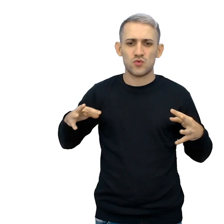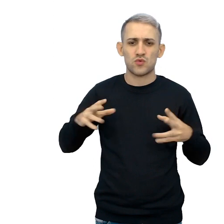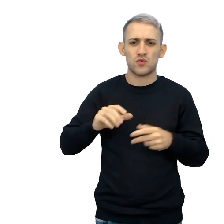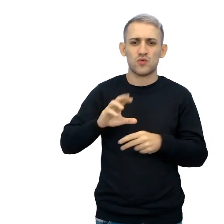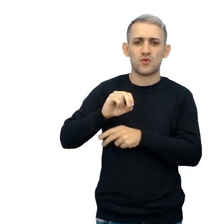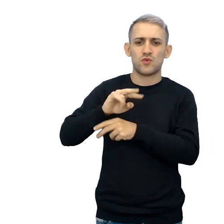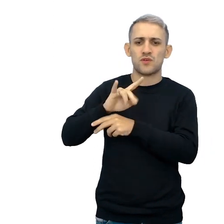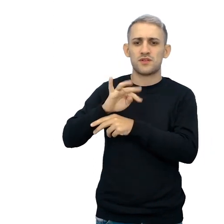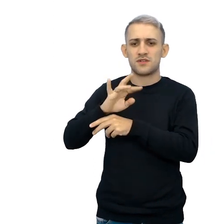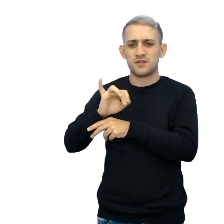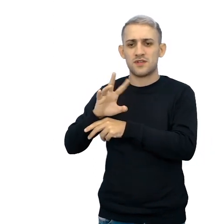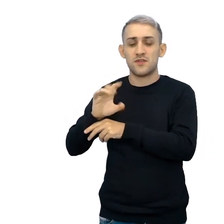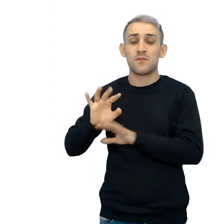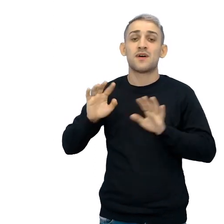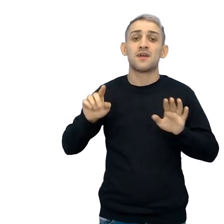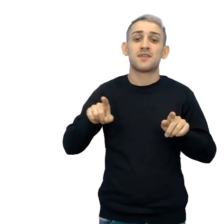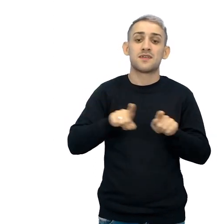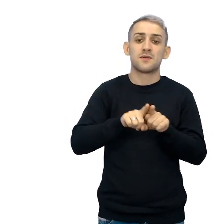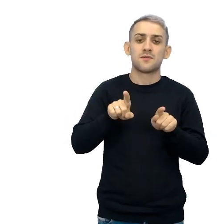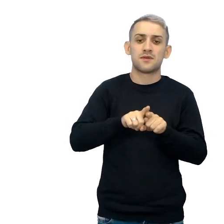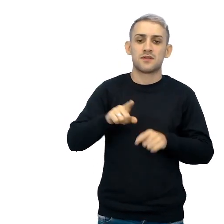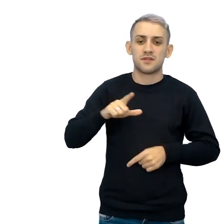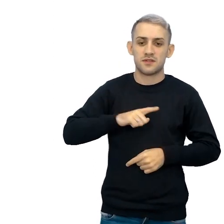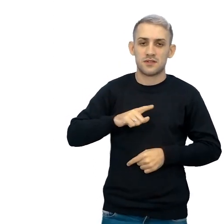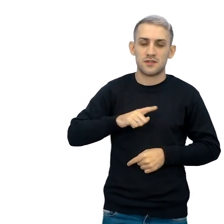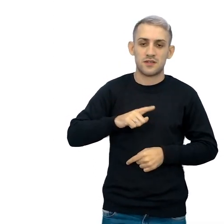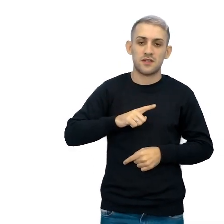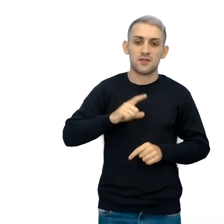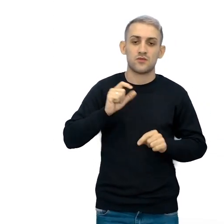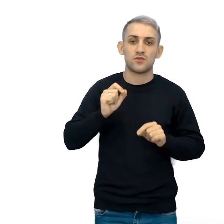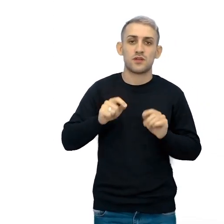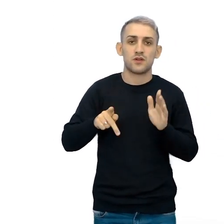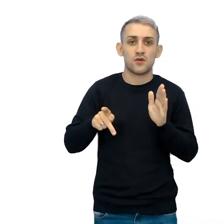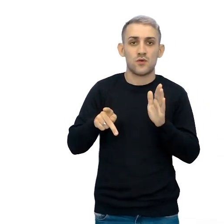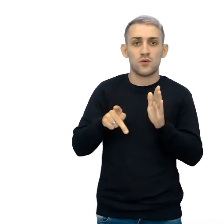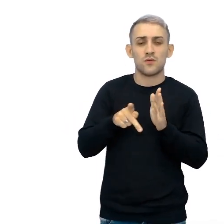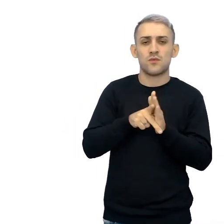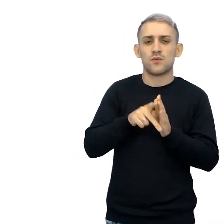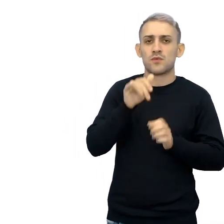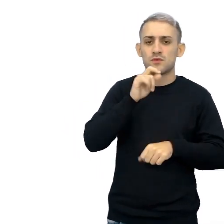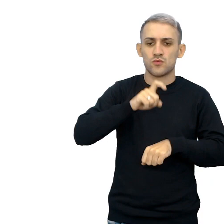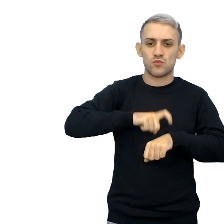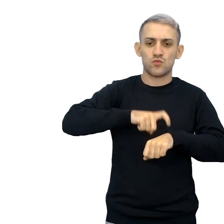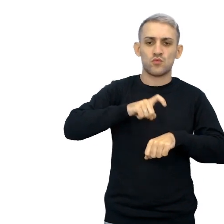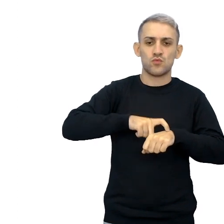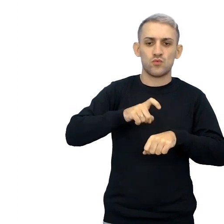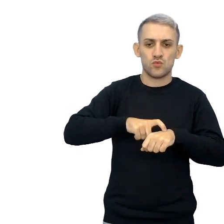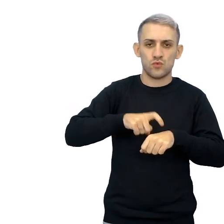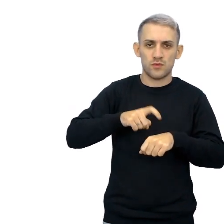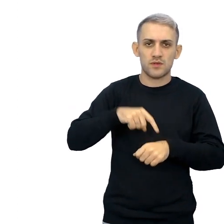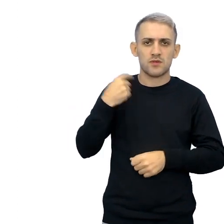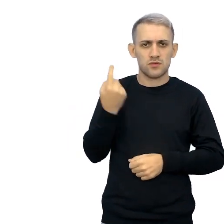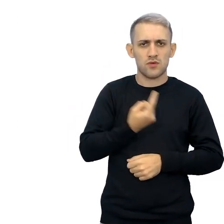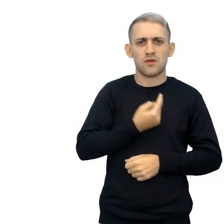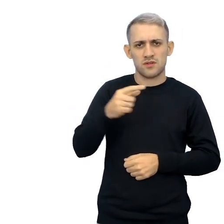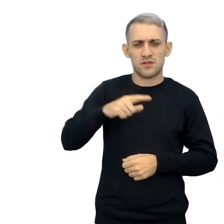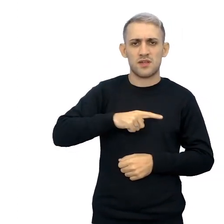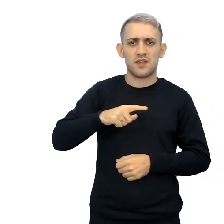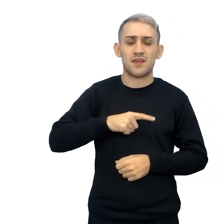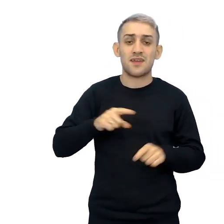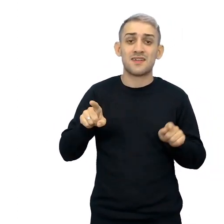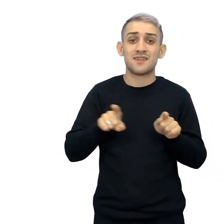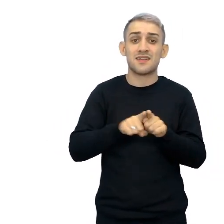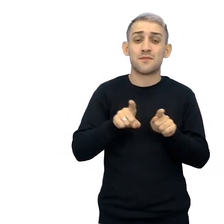cognitivo, mas que ele leva em conta esse tempo psicológico, esse tempo intuitivo que a gente tem, e